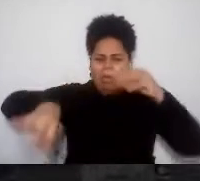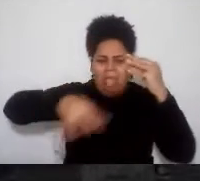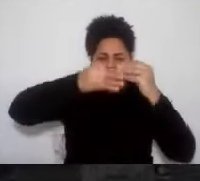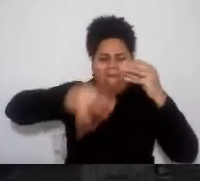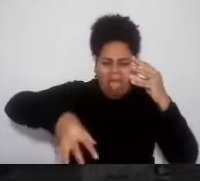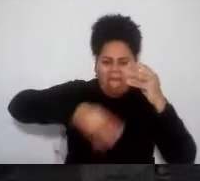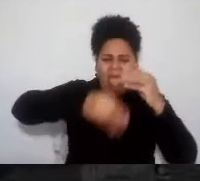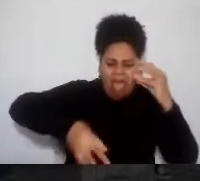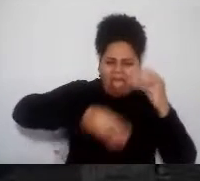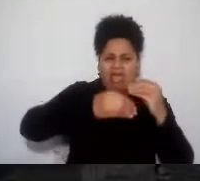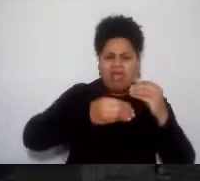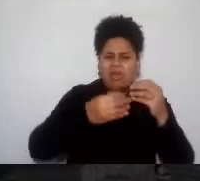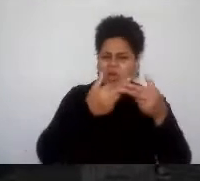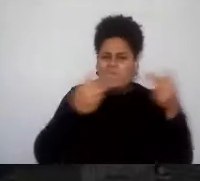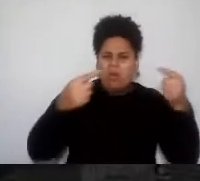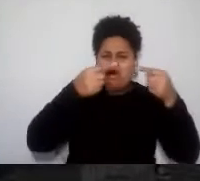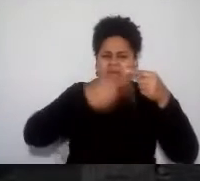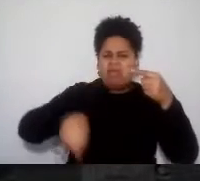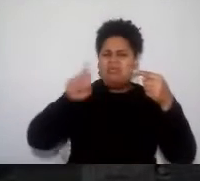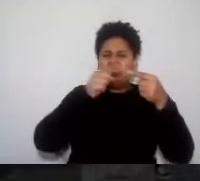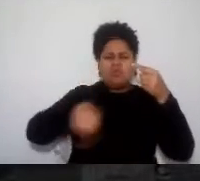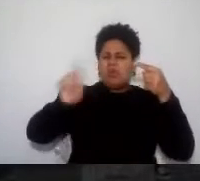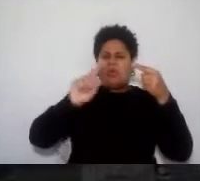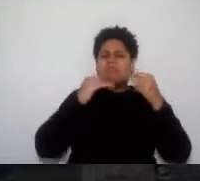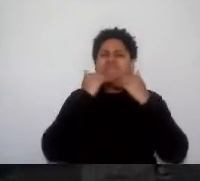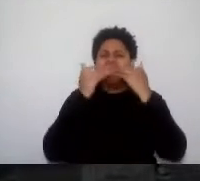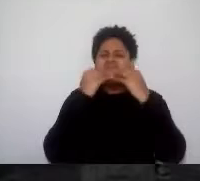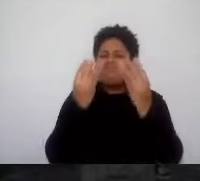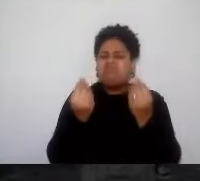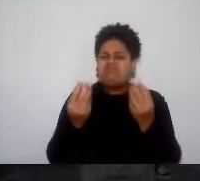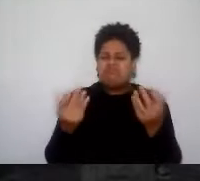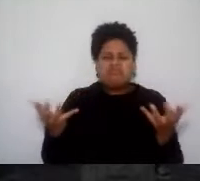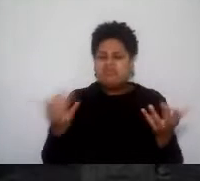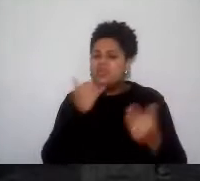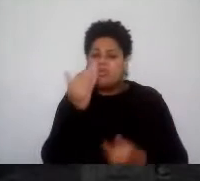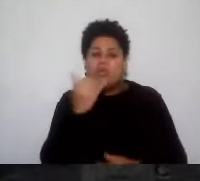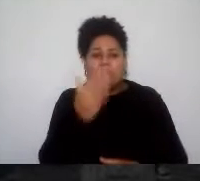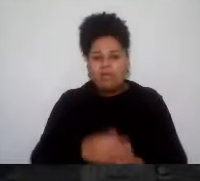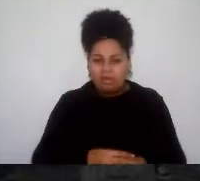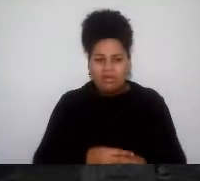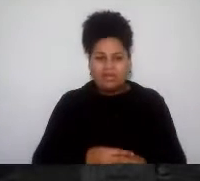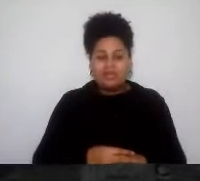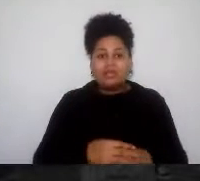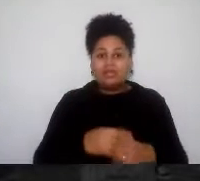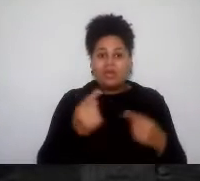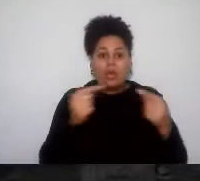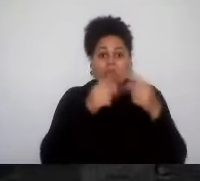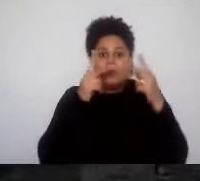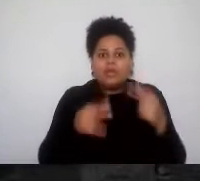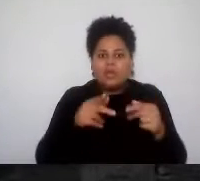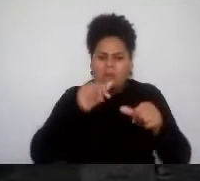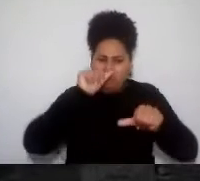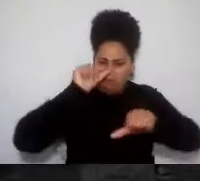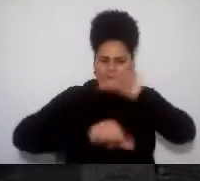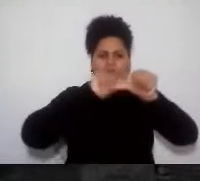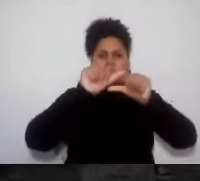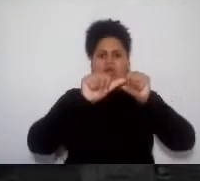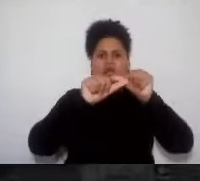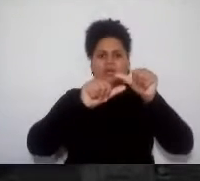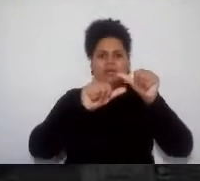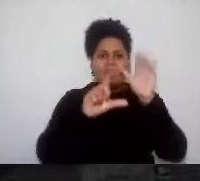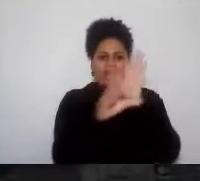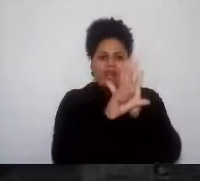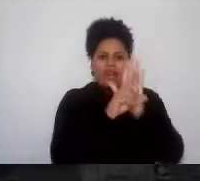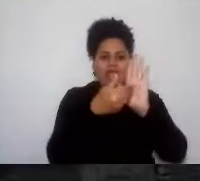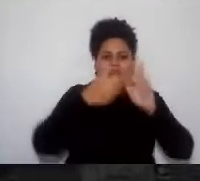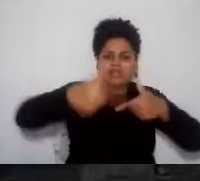na legislação trabalhista. Para vocês terem uma ideia, esses 3 tipos de contratação que estão sendo embutidos